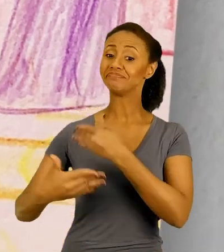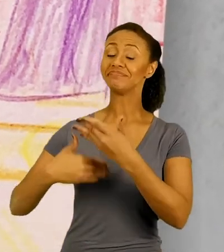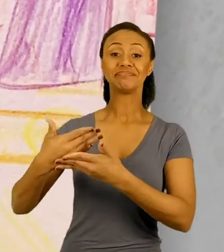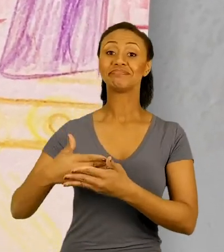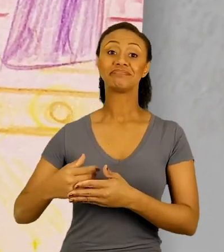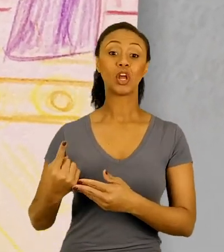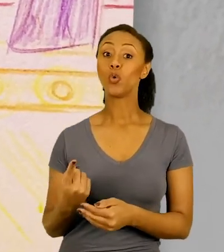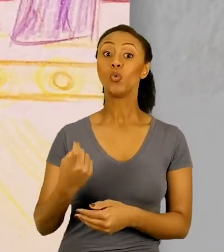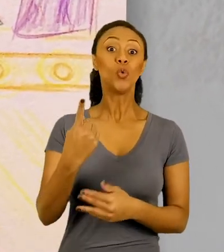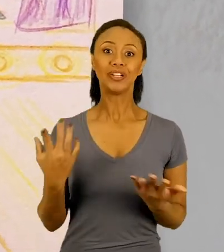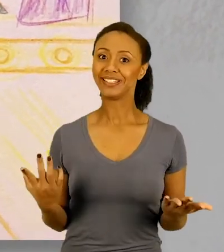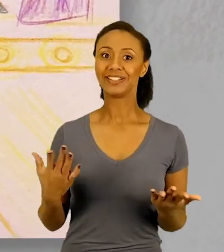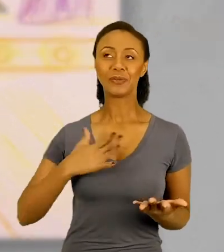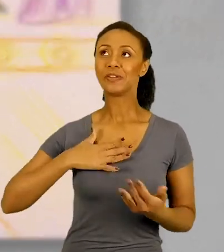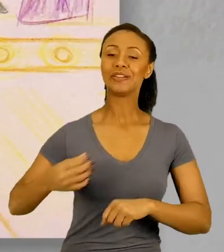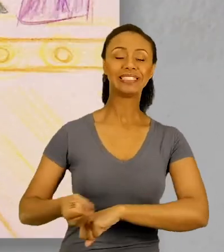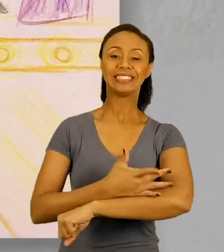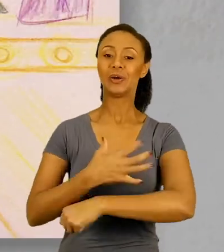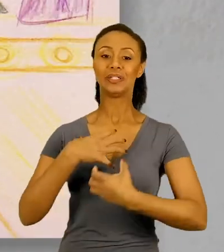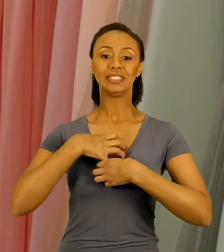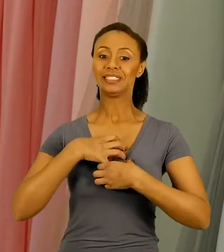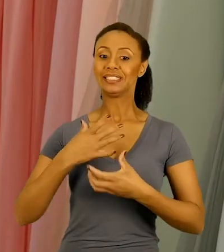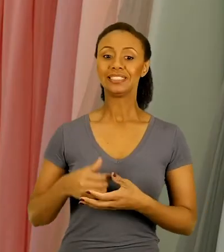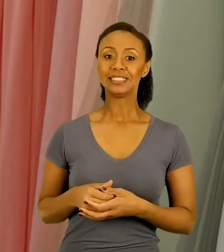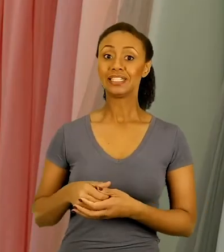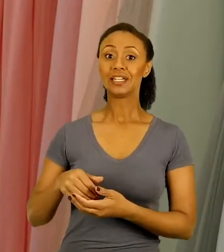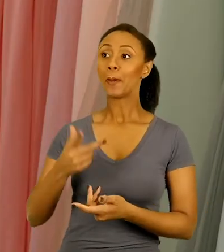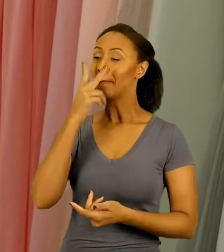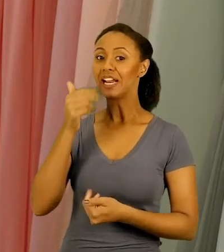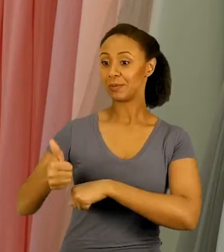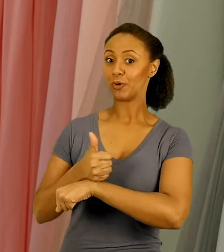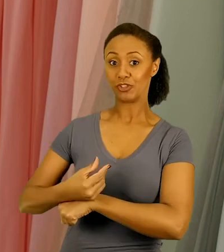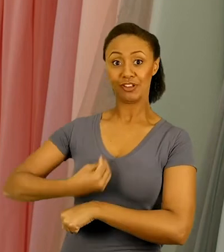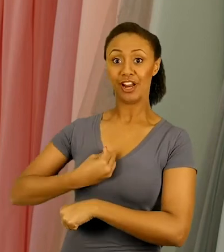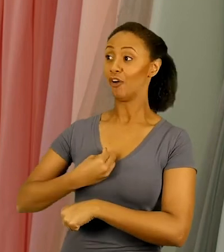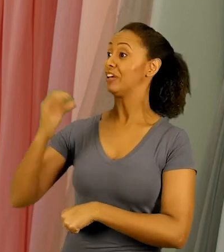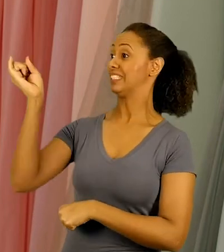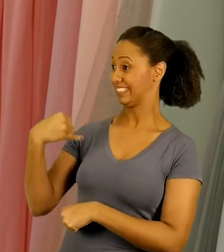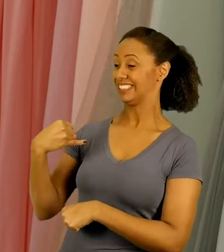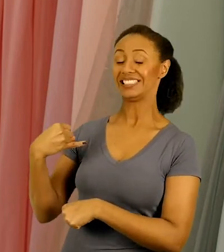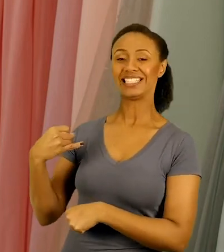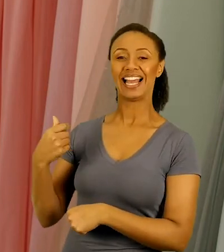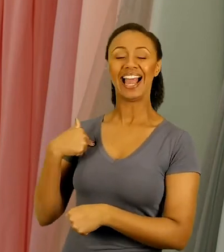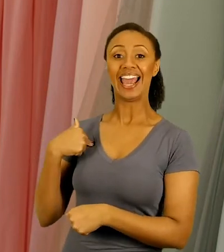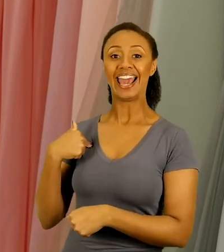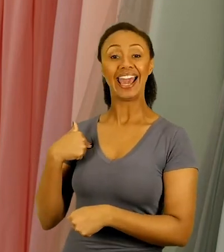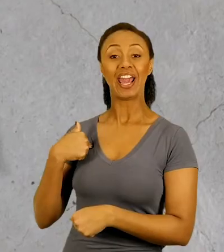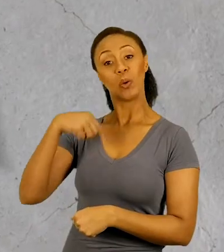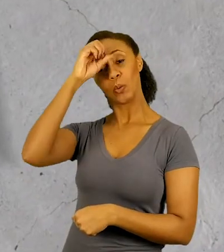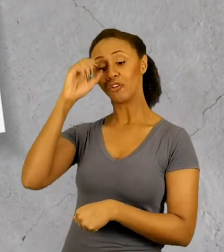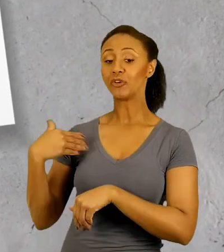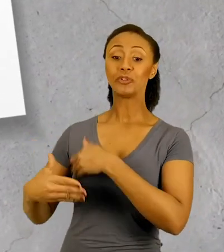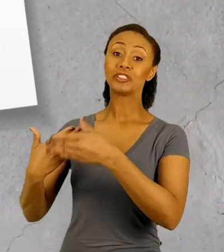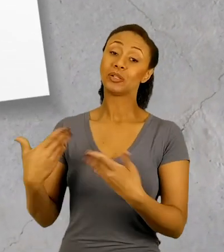emoção única. Foi assim, o sim pra minha vida profissional. Se eu nem saber, né? Assim, aí eu fui indo.